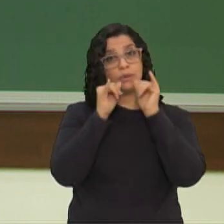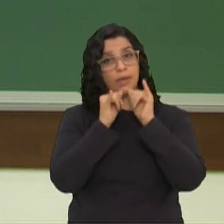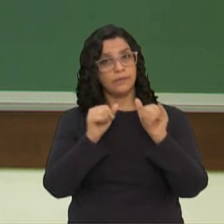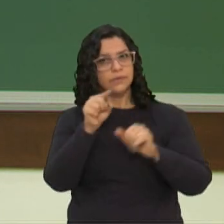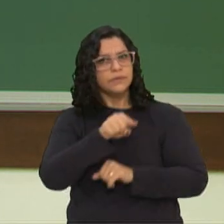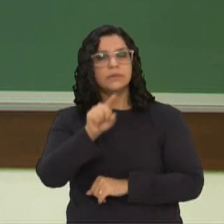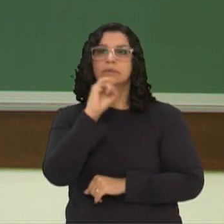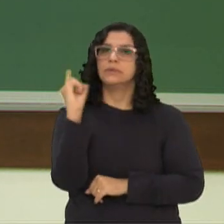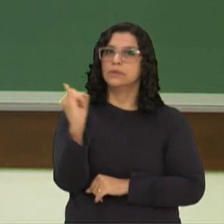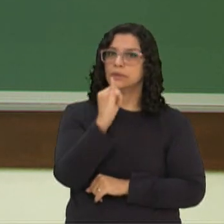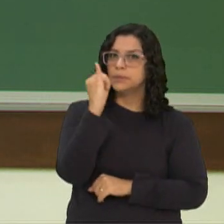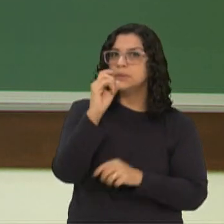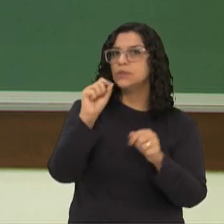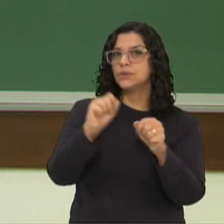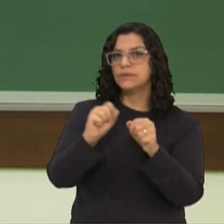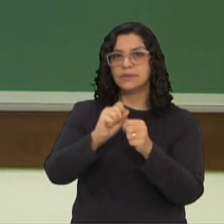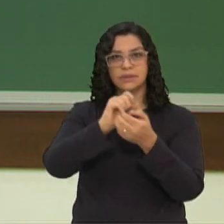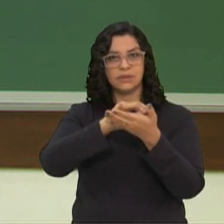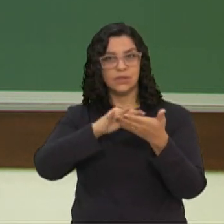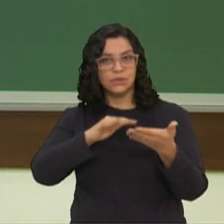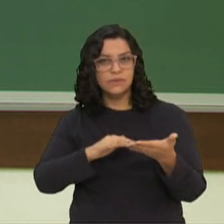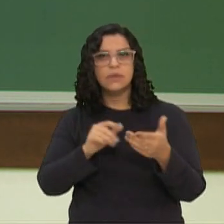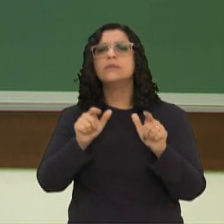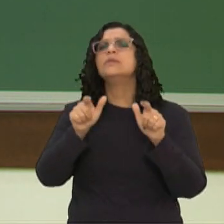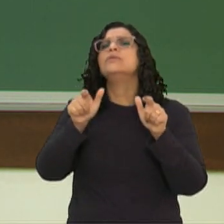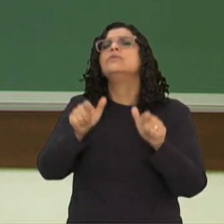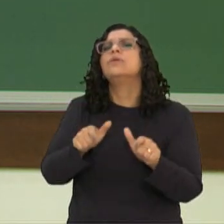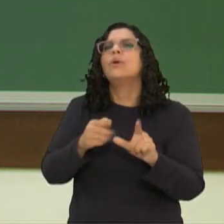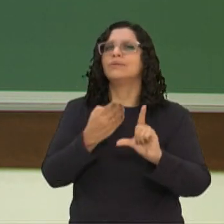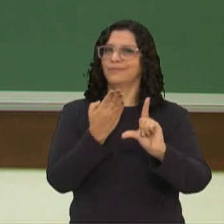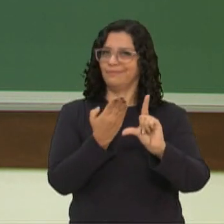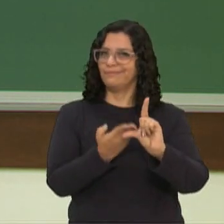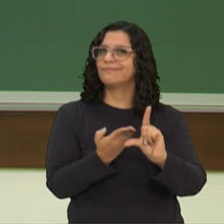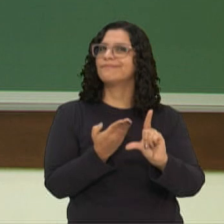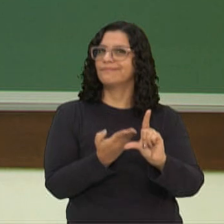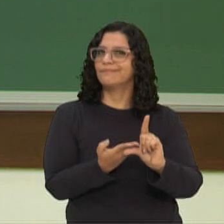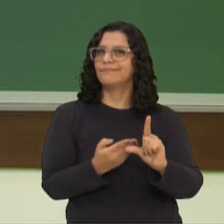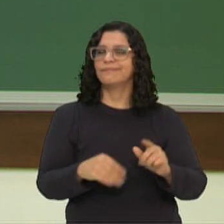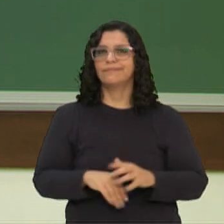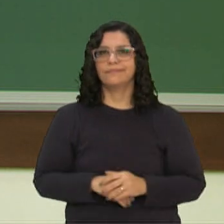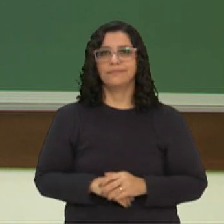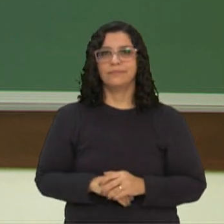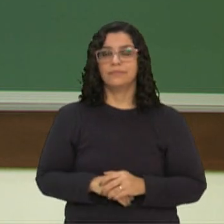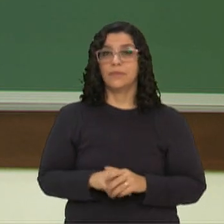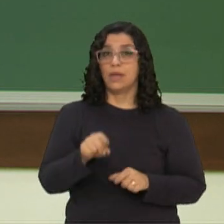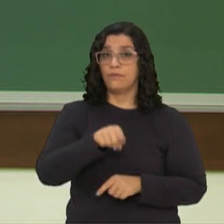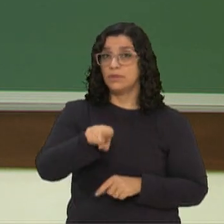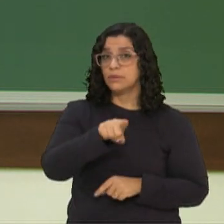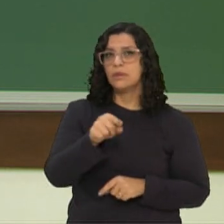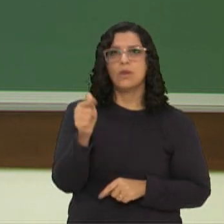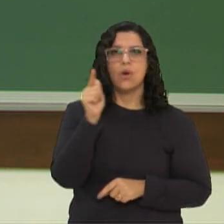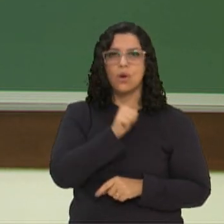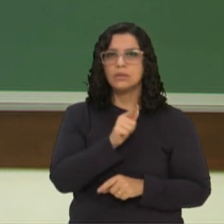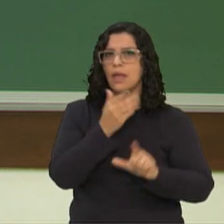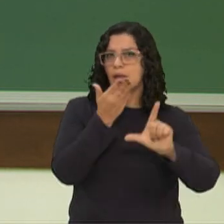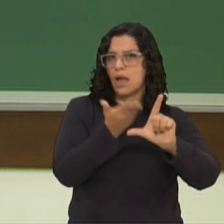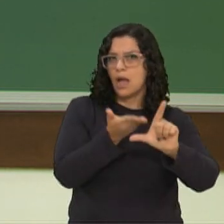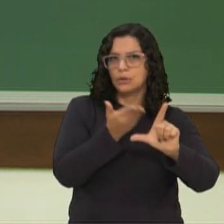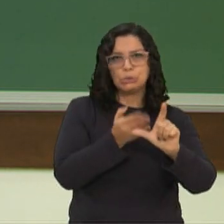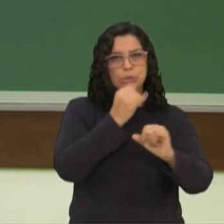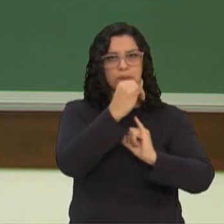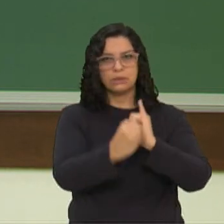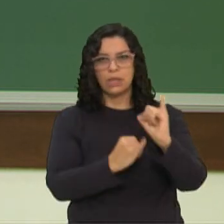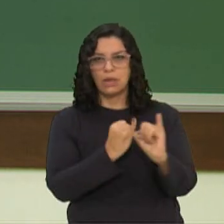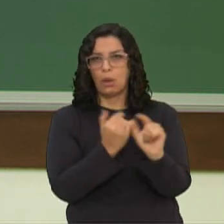vocês a importância de fazerem as atividades propostas lá no Classroom. Caso alguém não consiga, não tenha acesso